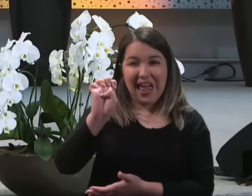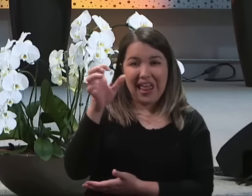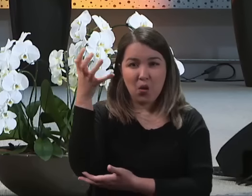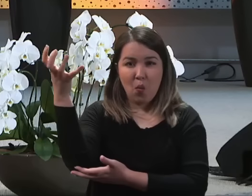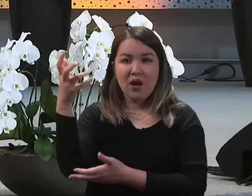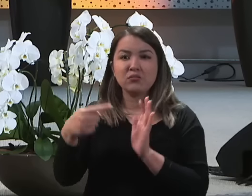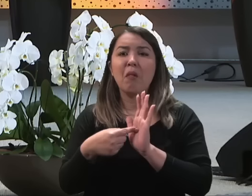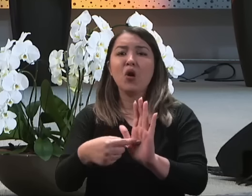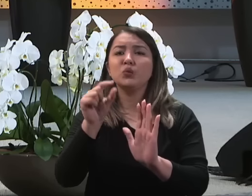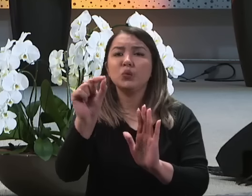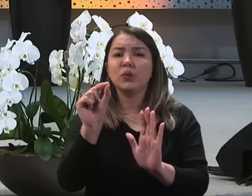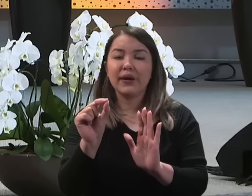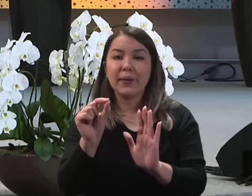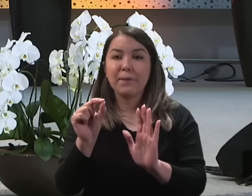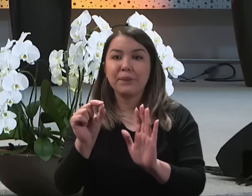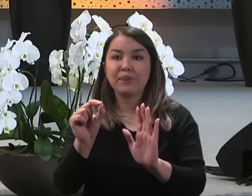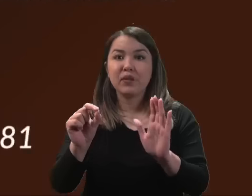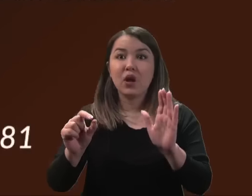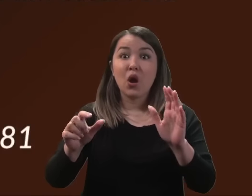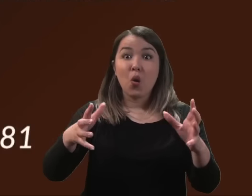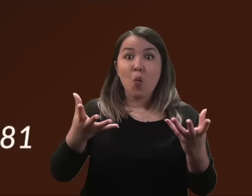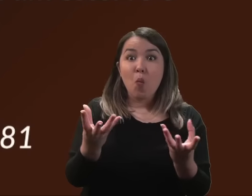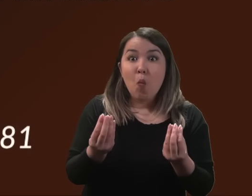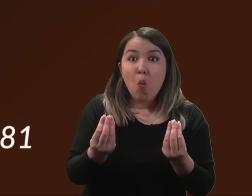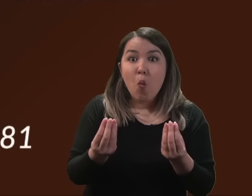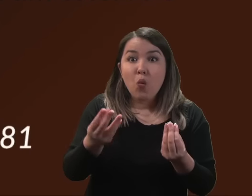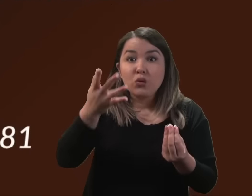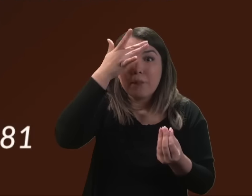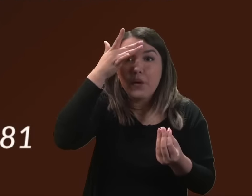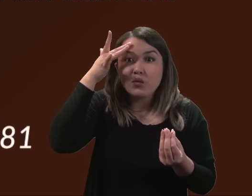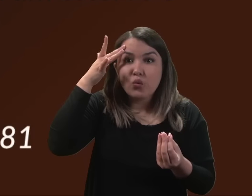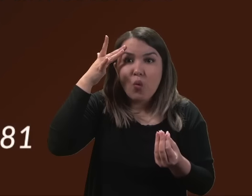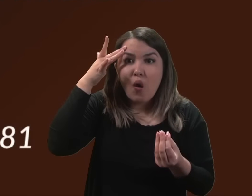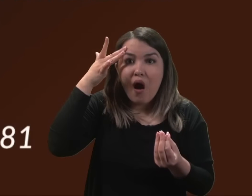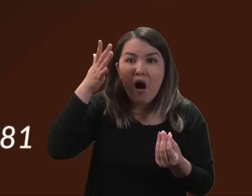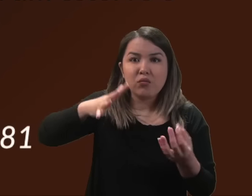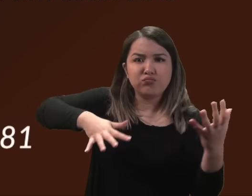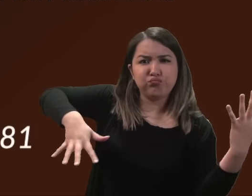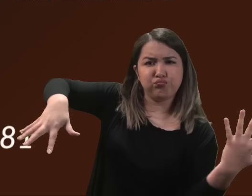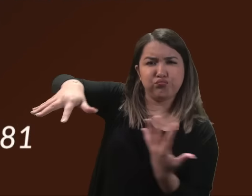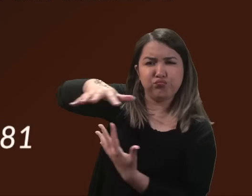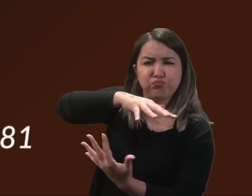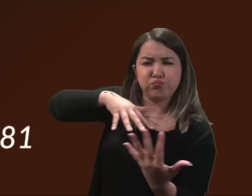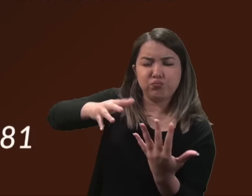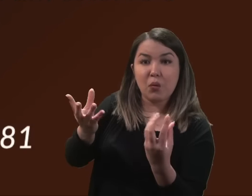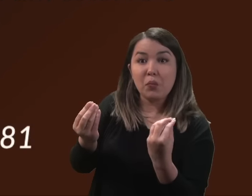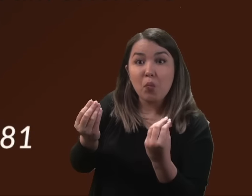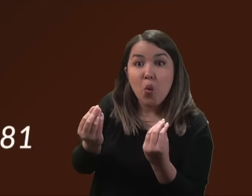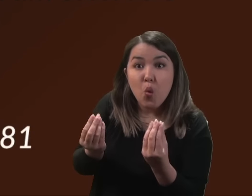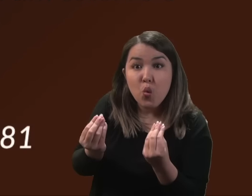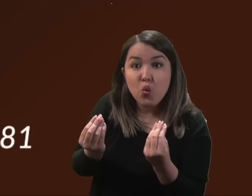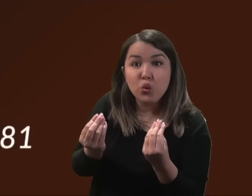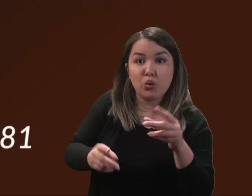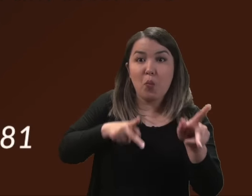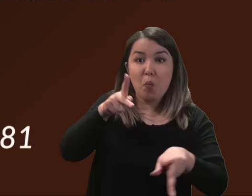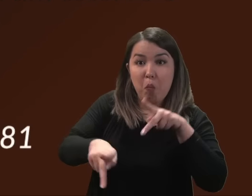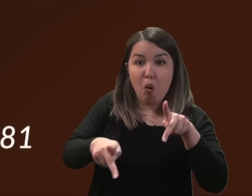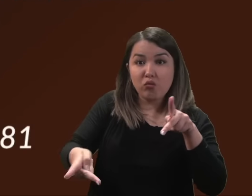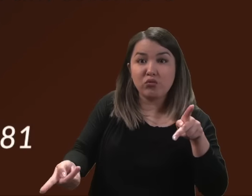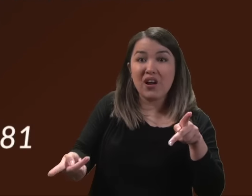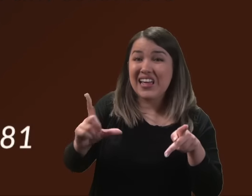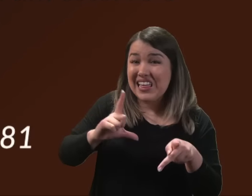citação nesta multidão nesta multidão estavam